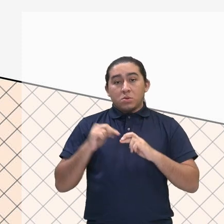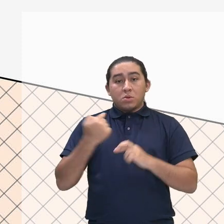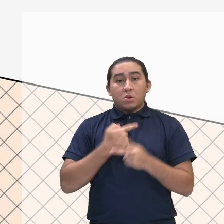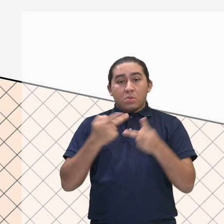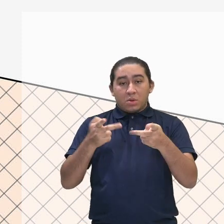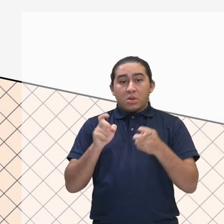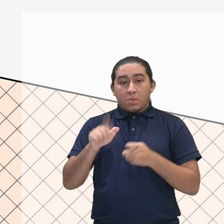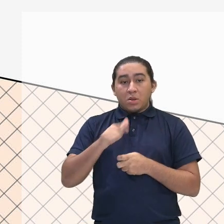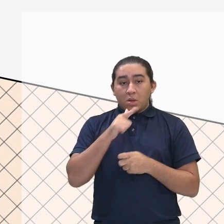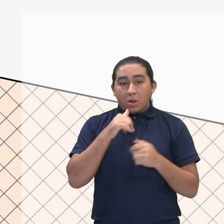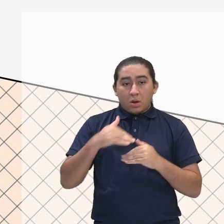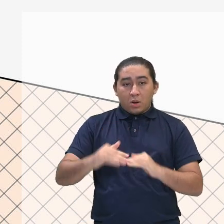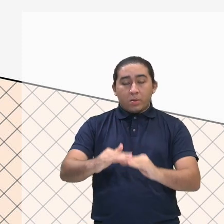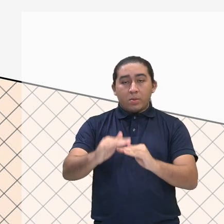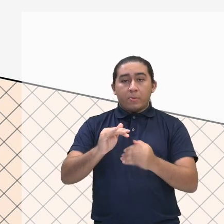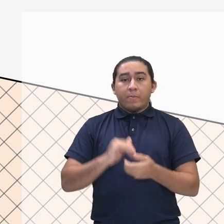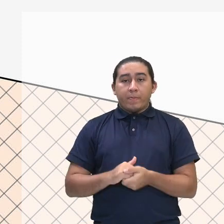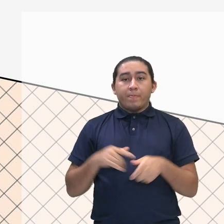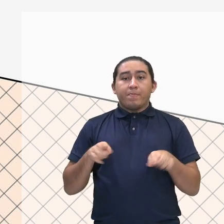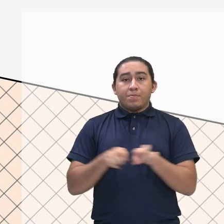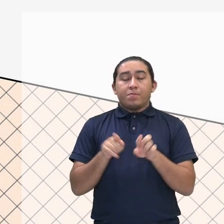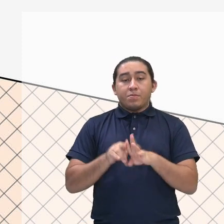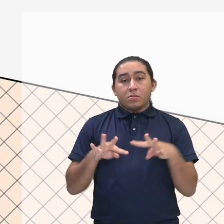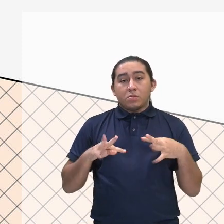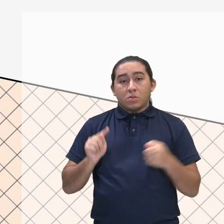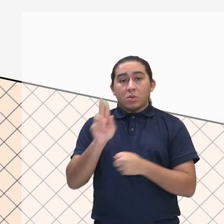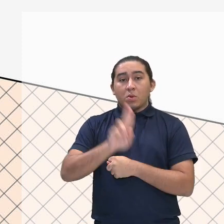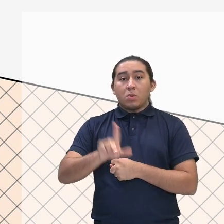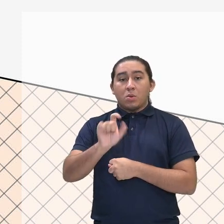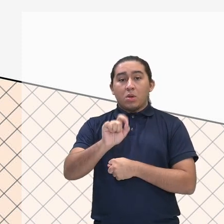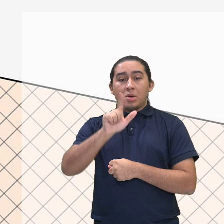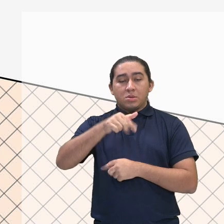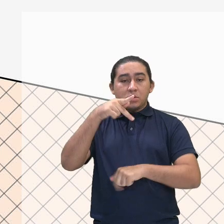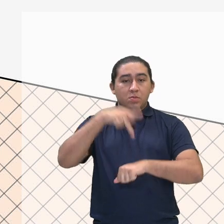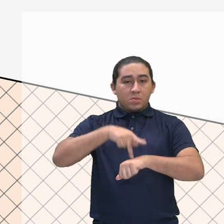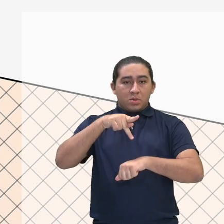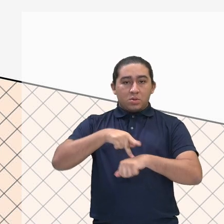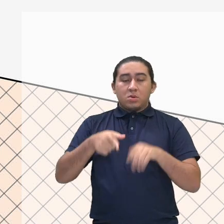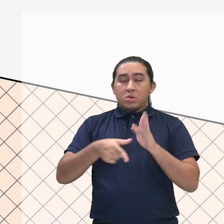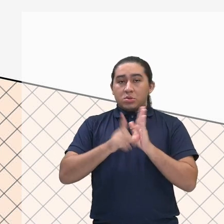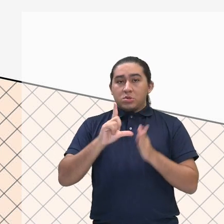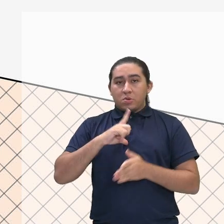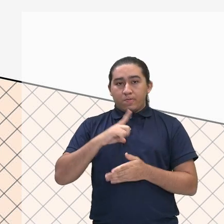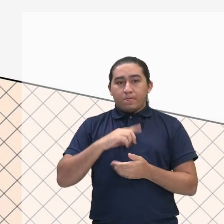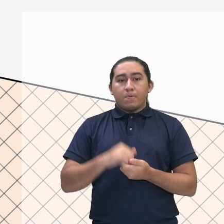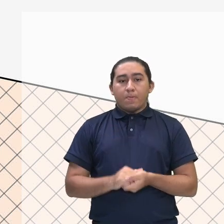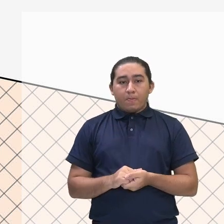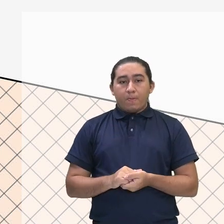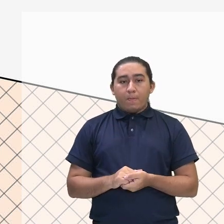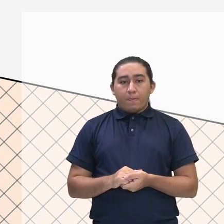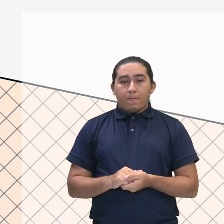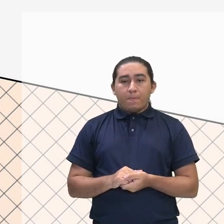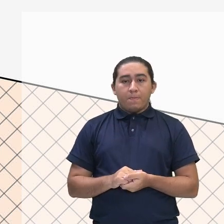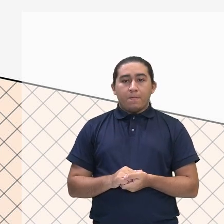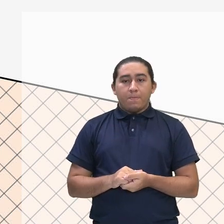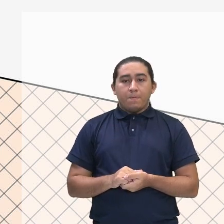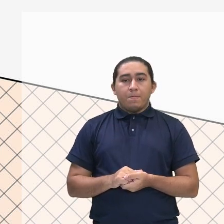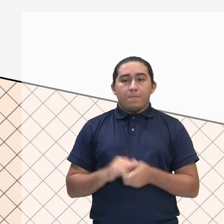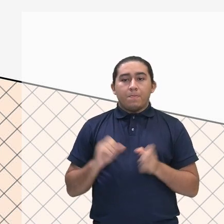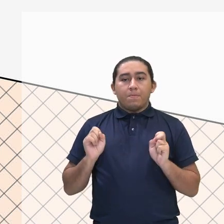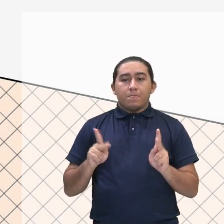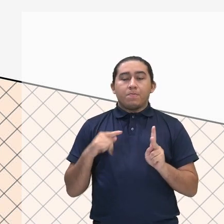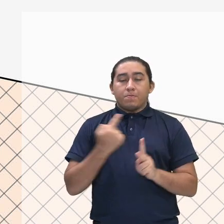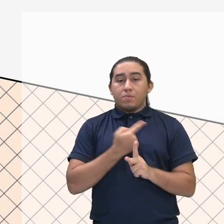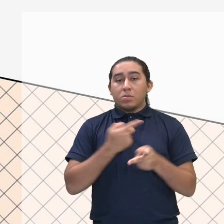sedimentação. E aí tudo isso através dessas rochas pré-existentes, tá? Então, a gente observou aí que